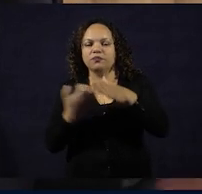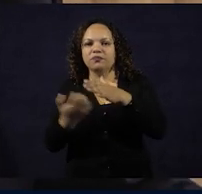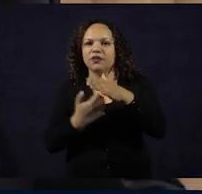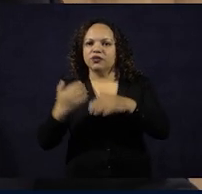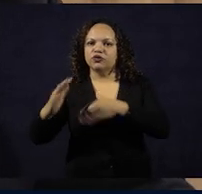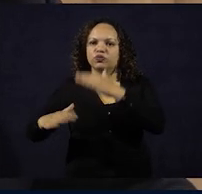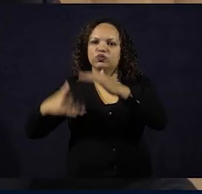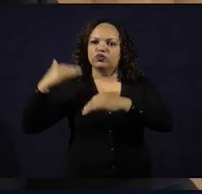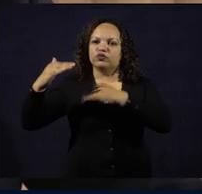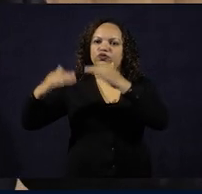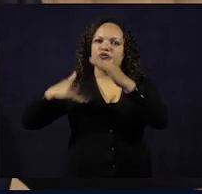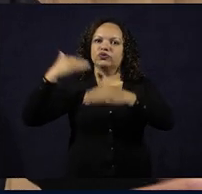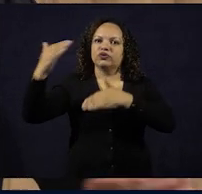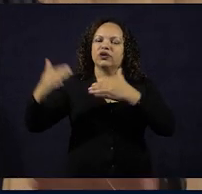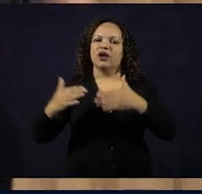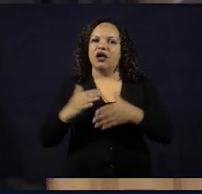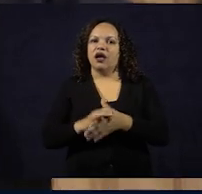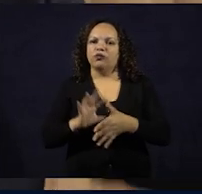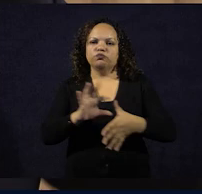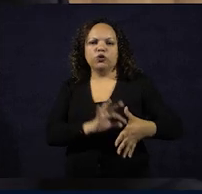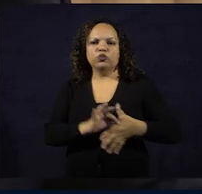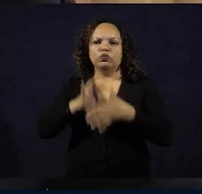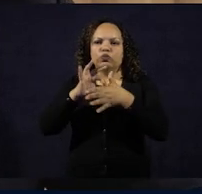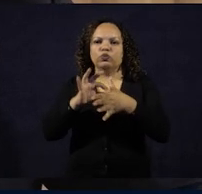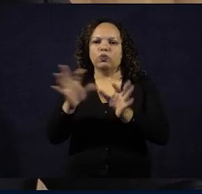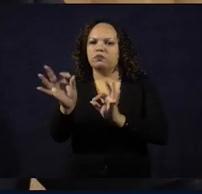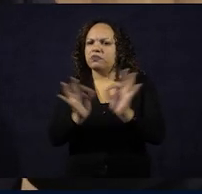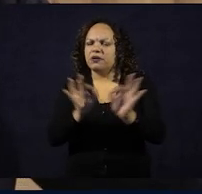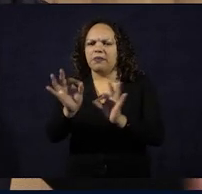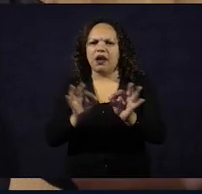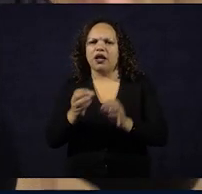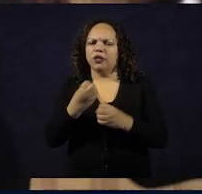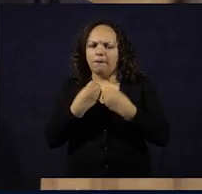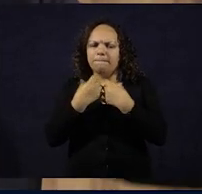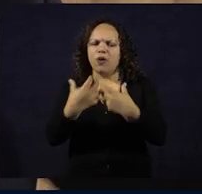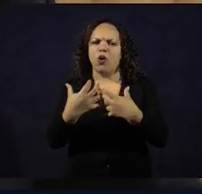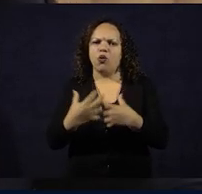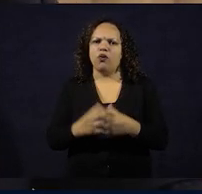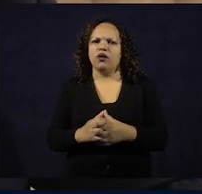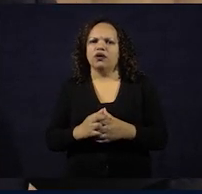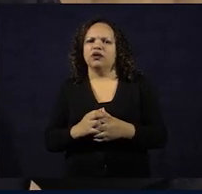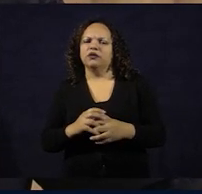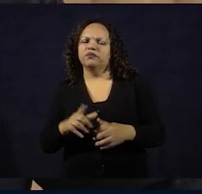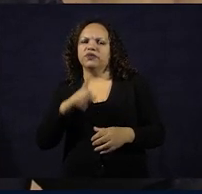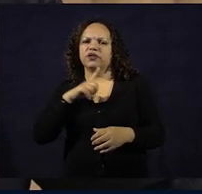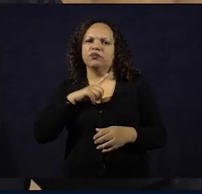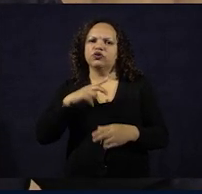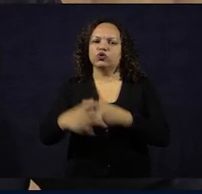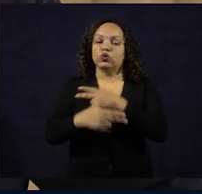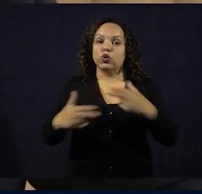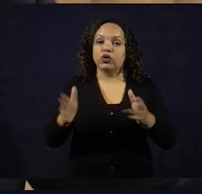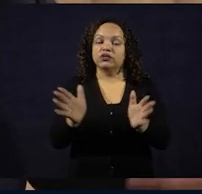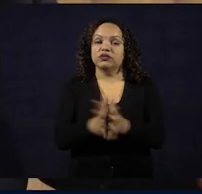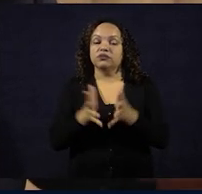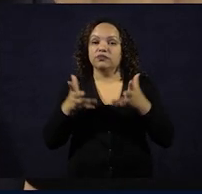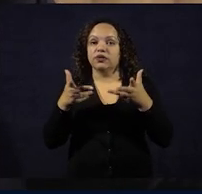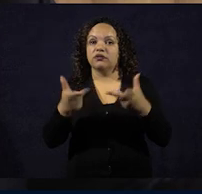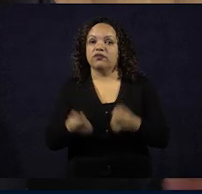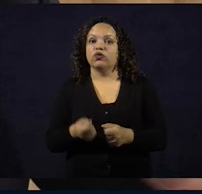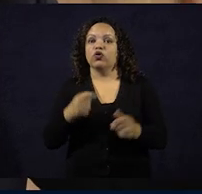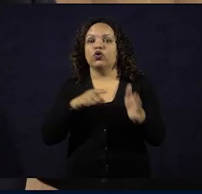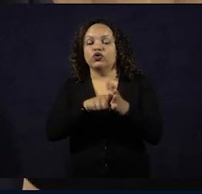evoluindo como é que a gente tinha governança a gente evolui mais ainda Nas questões de governança maior descloud Os